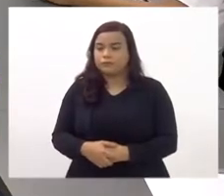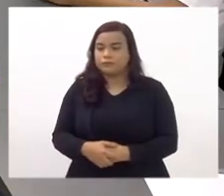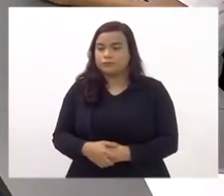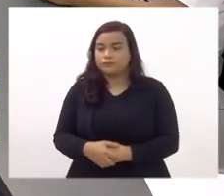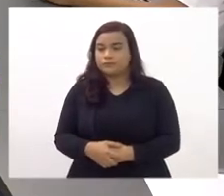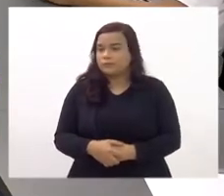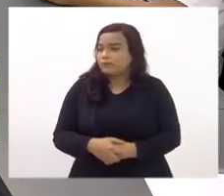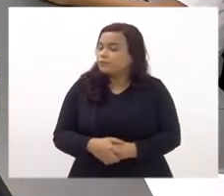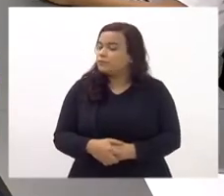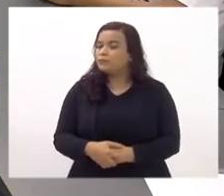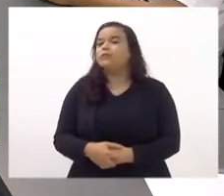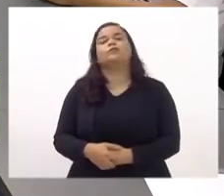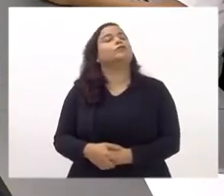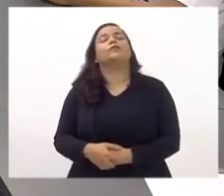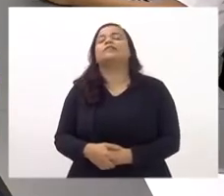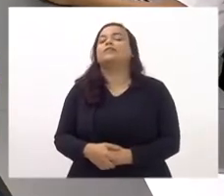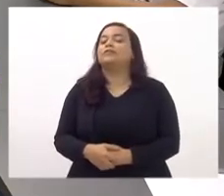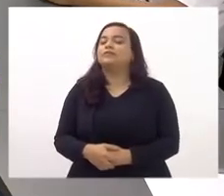o Jostec caiu.